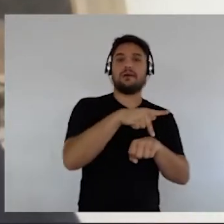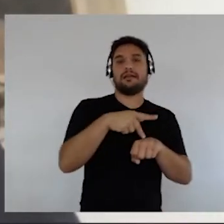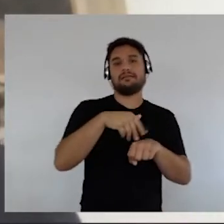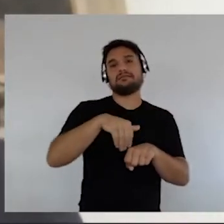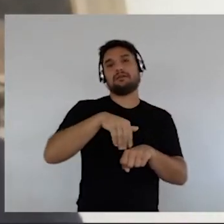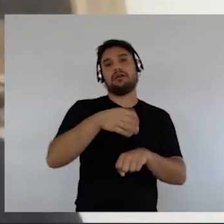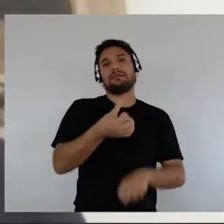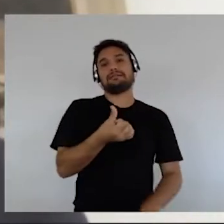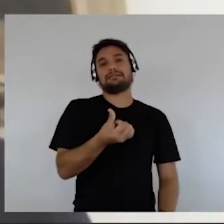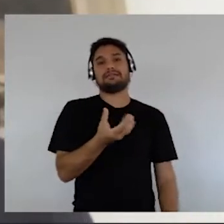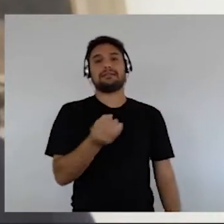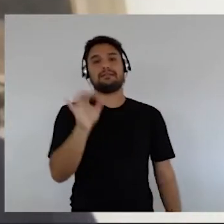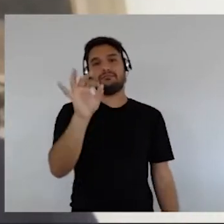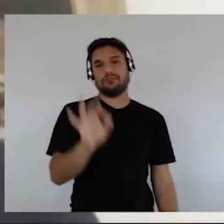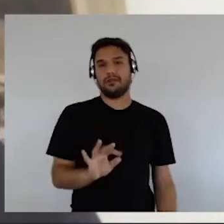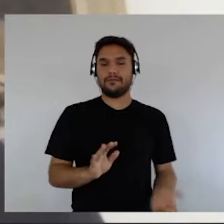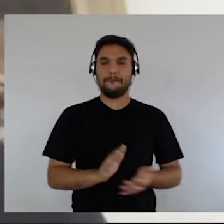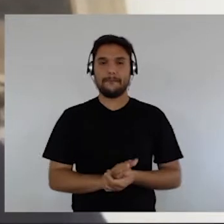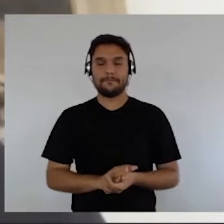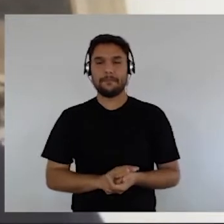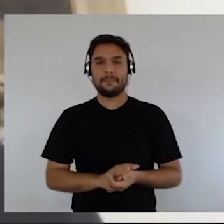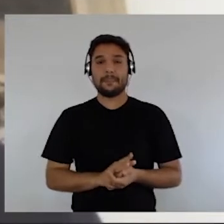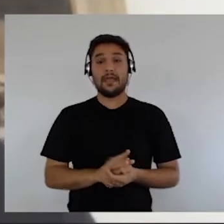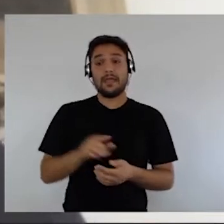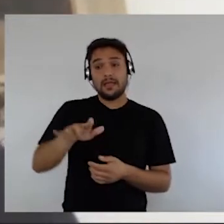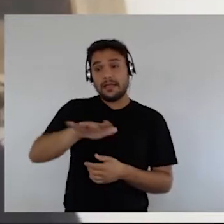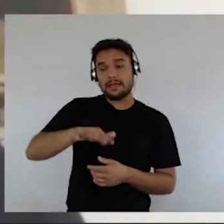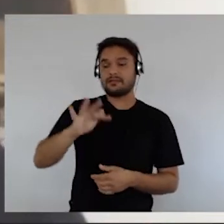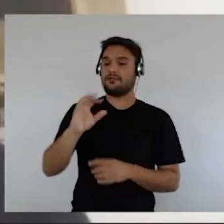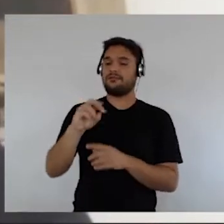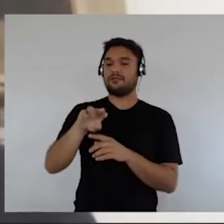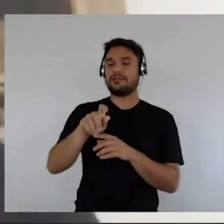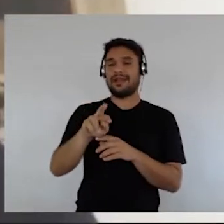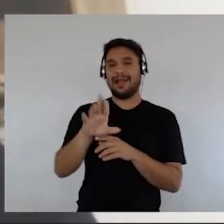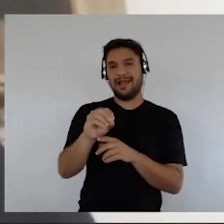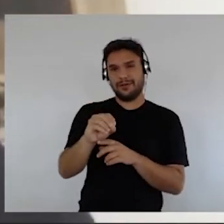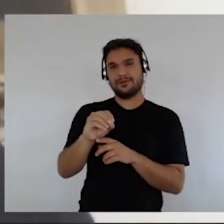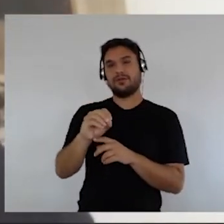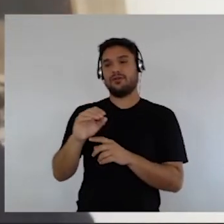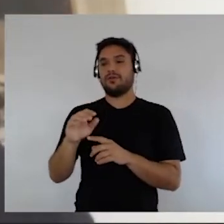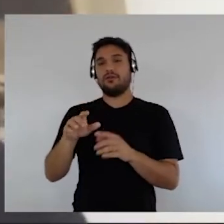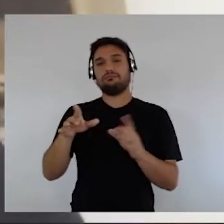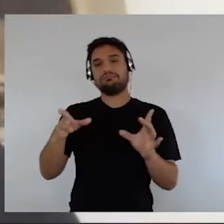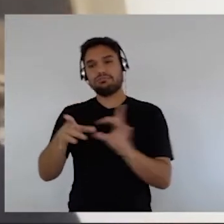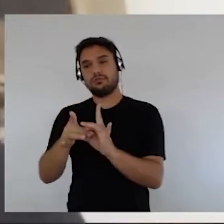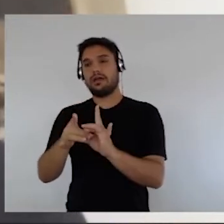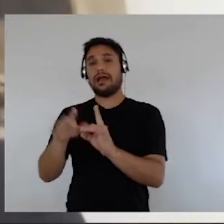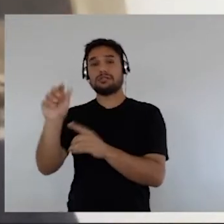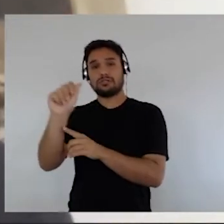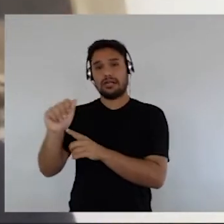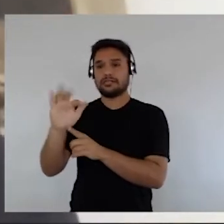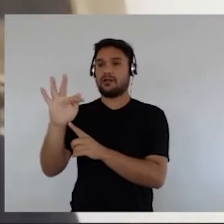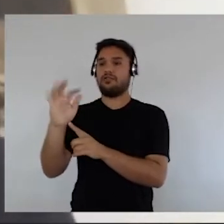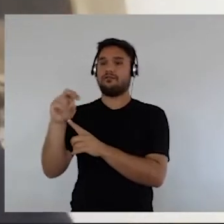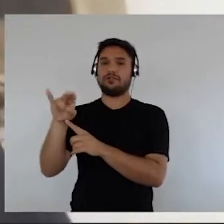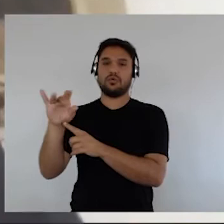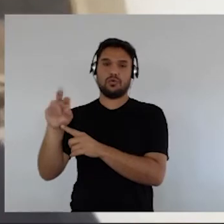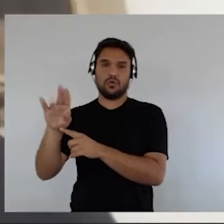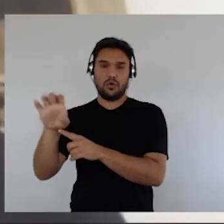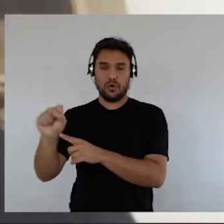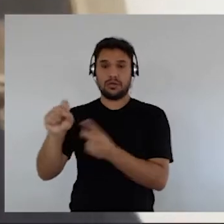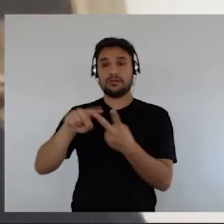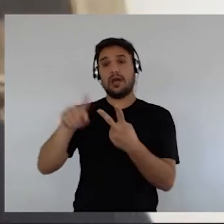produção. Nesse ramo do agronegócio, compõe a FONIAGRO do Tabaco, a Associação dos Fumicultores do Brasil, a FUBRA,